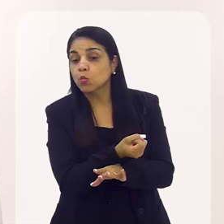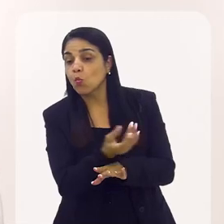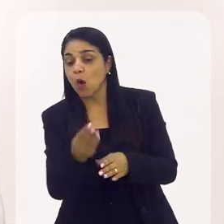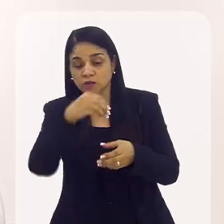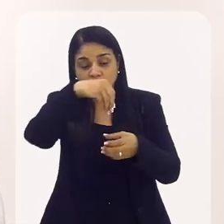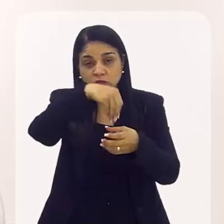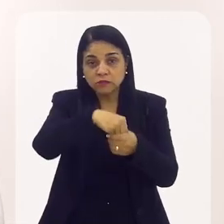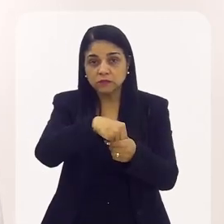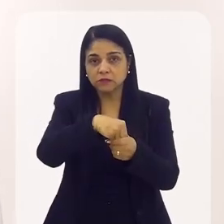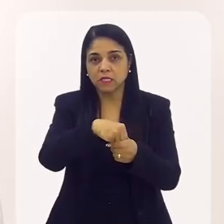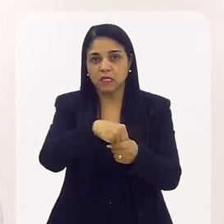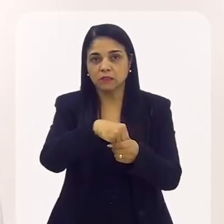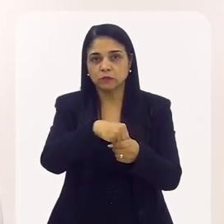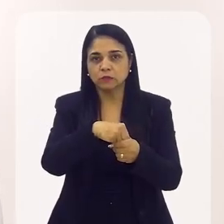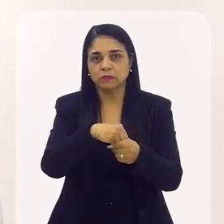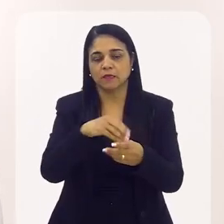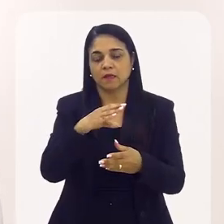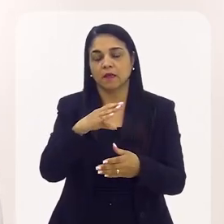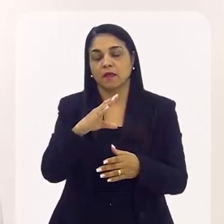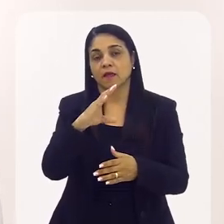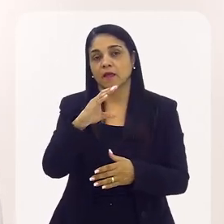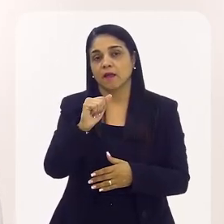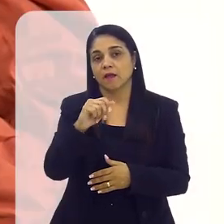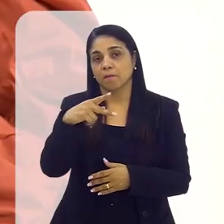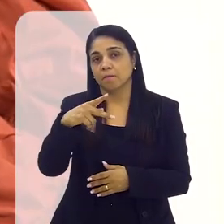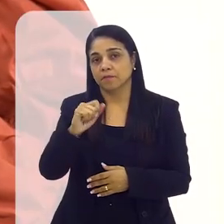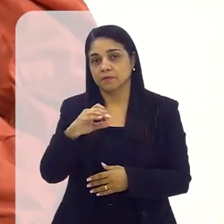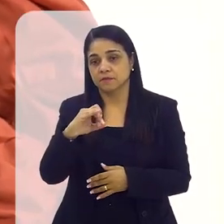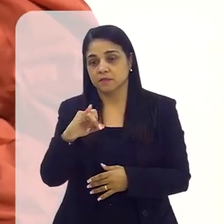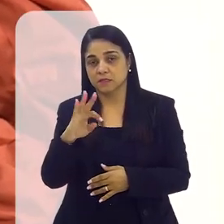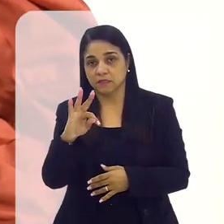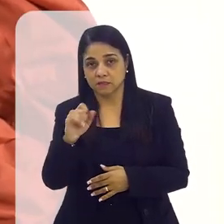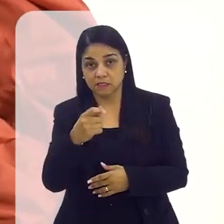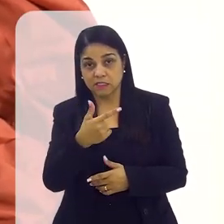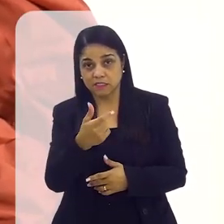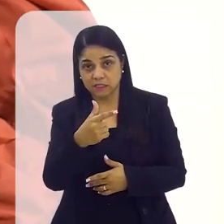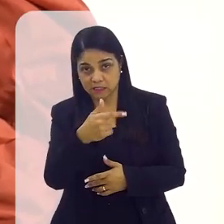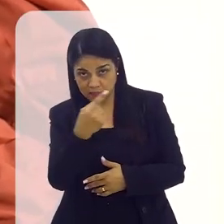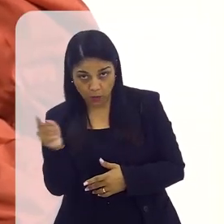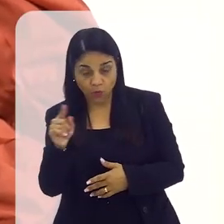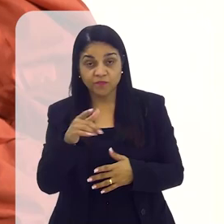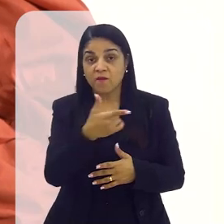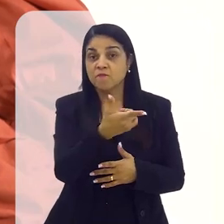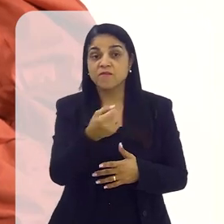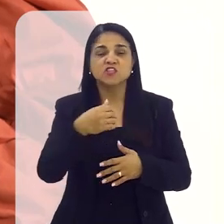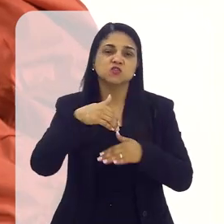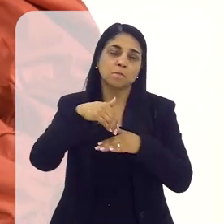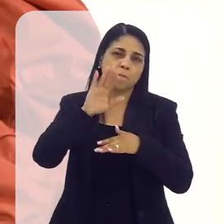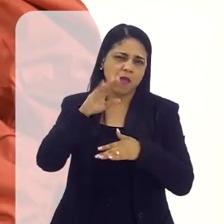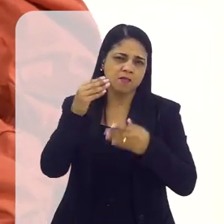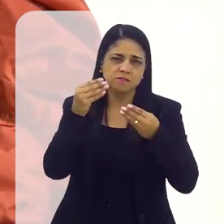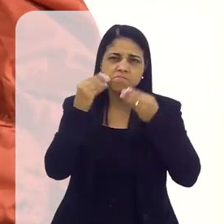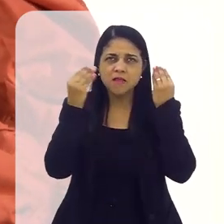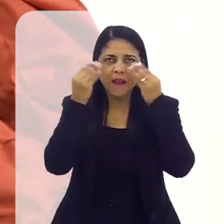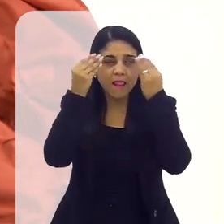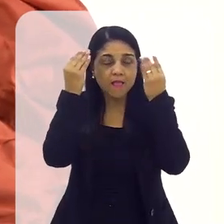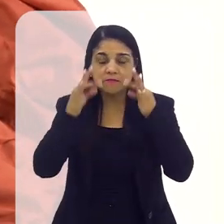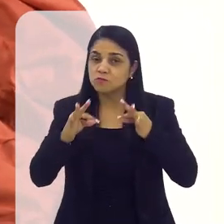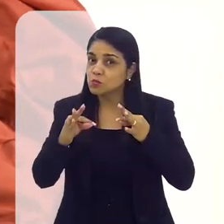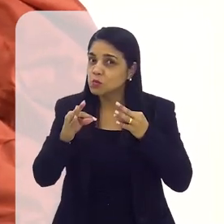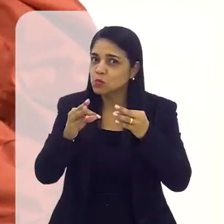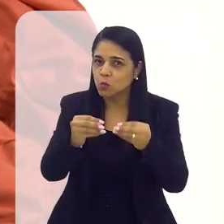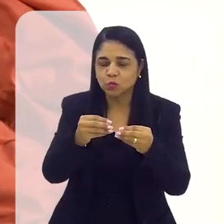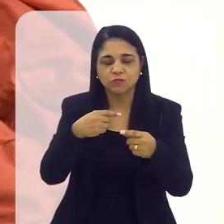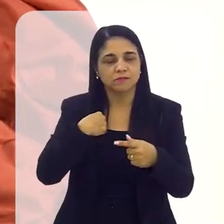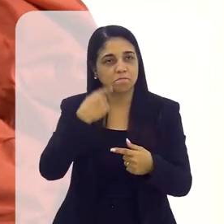tem dentro da capacitação? São mais de 20 modalidades dentro da área de beleza. Todas que